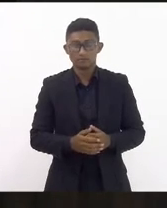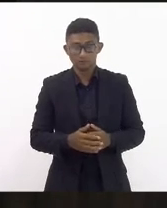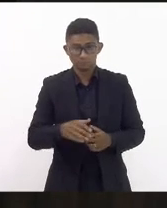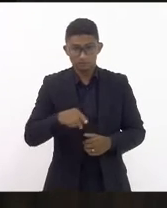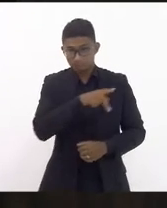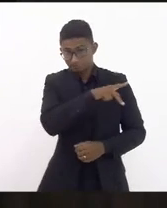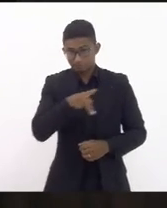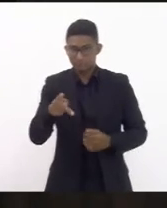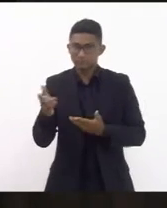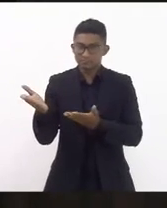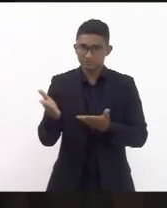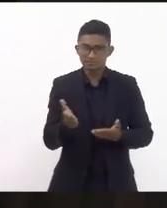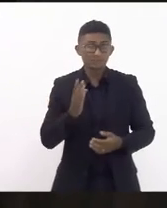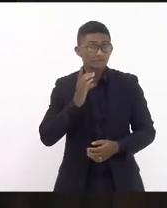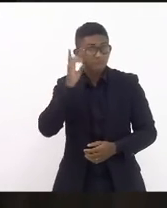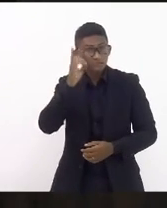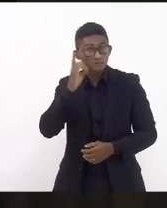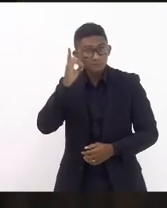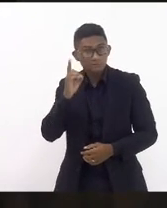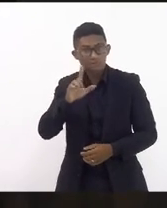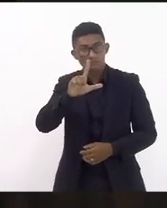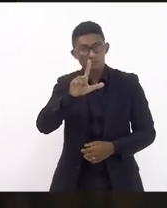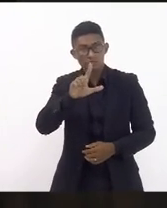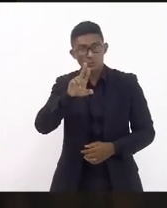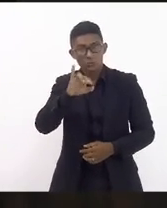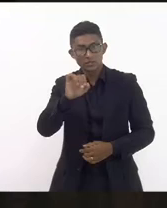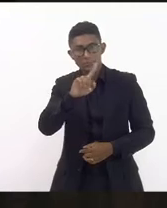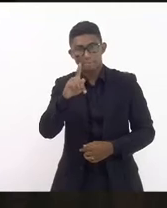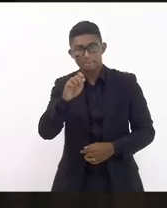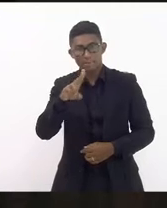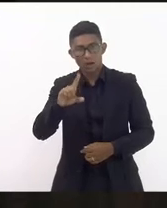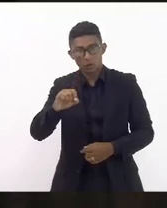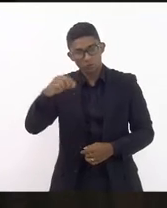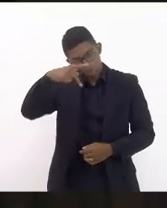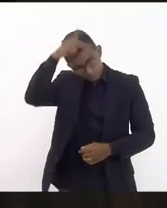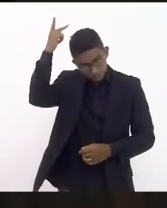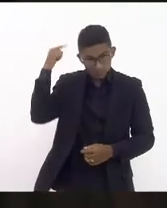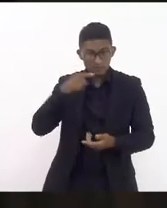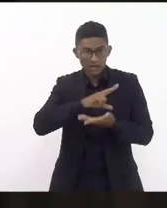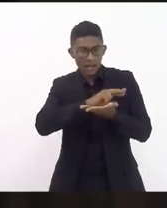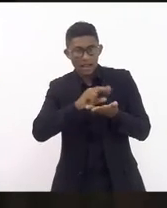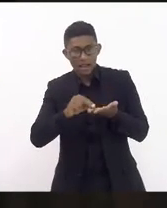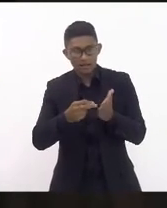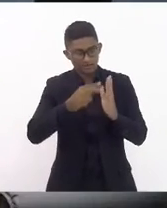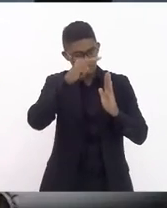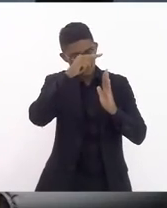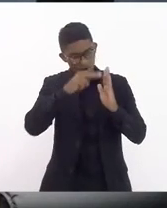presidência convida o nobre deputado Luiz Paulo para fazer a leitura da ata da sessão anterior.